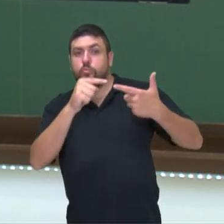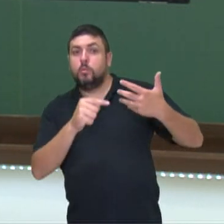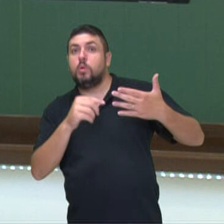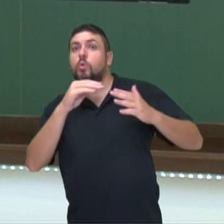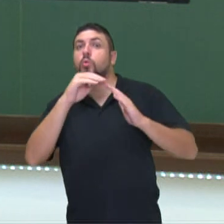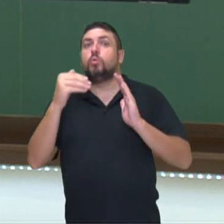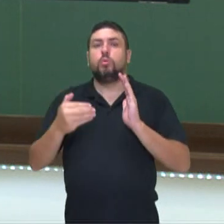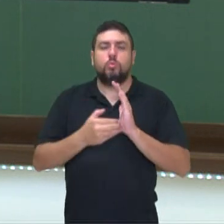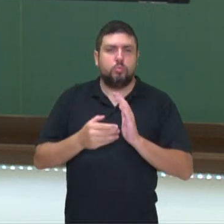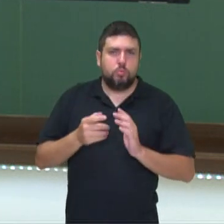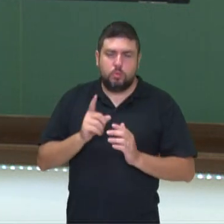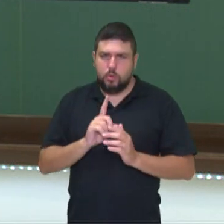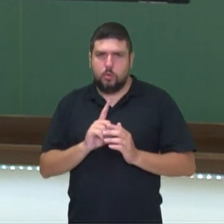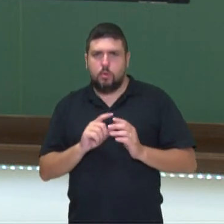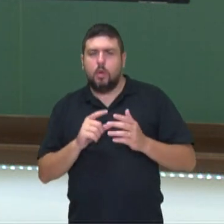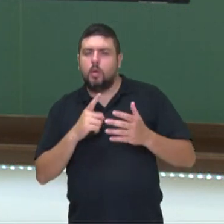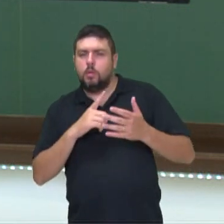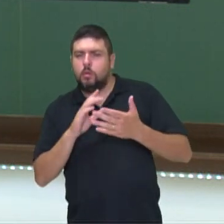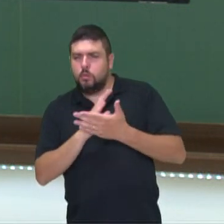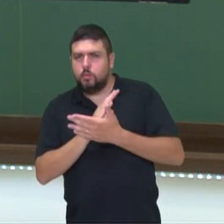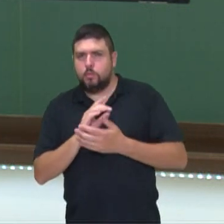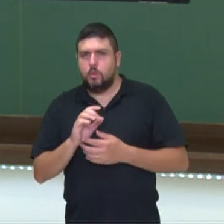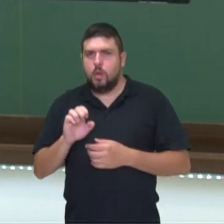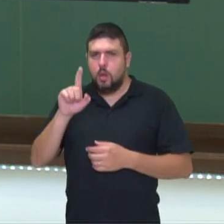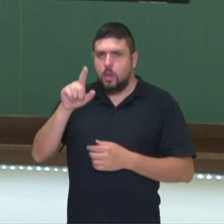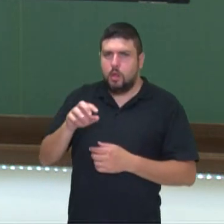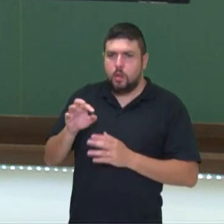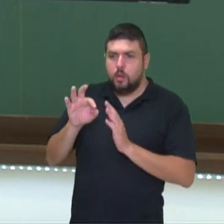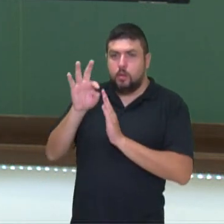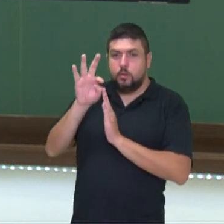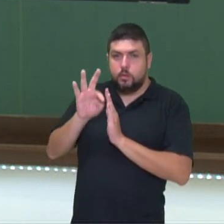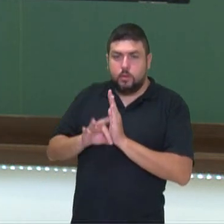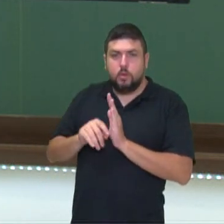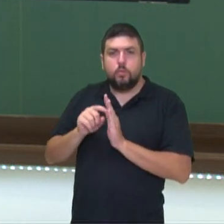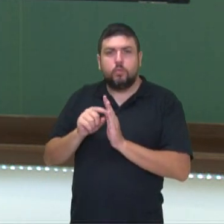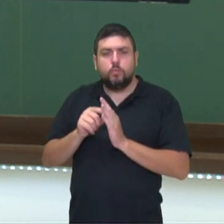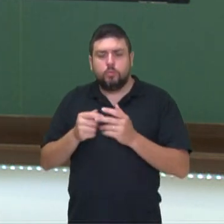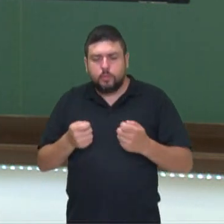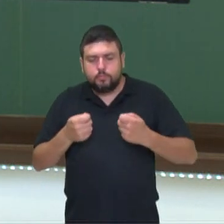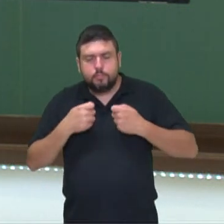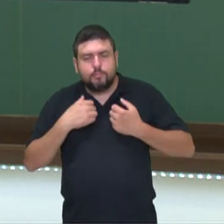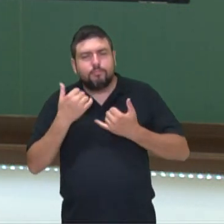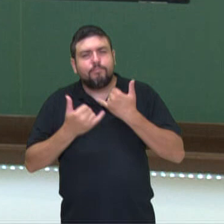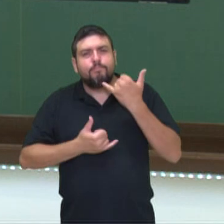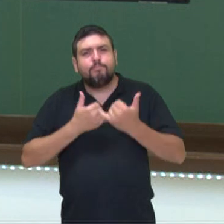que vimos na tela anterior. Nós temos um texto que é focado no entretenimento,